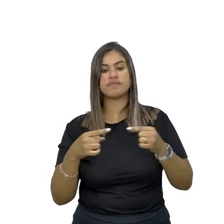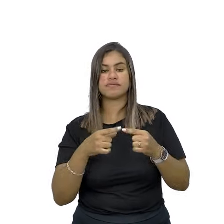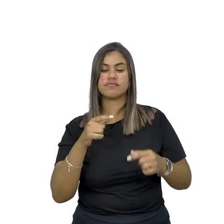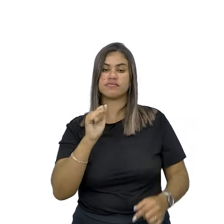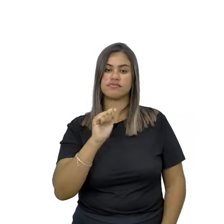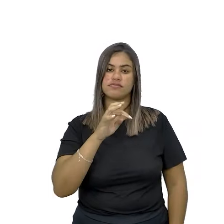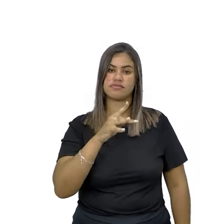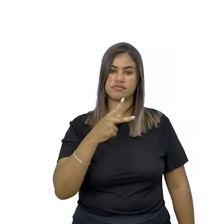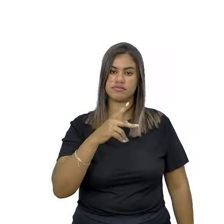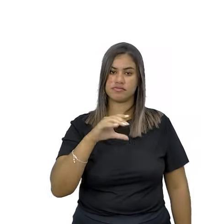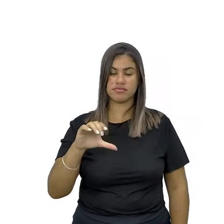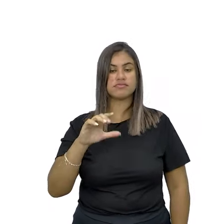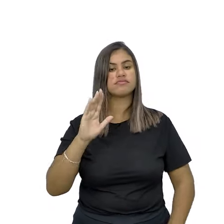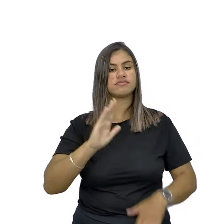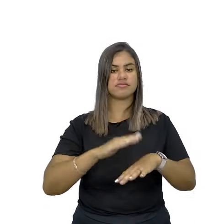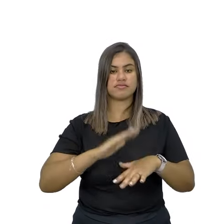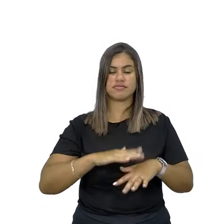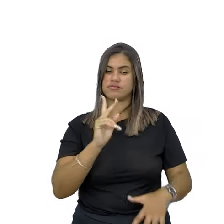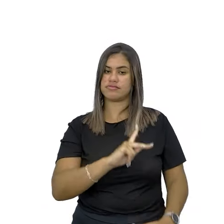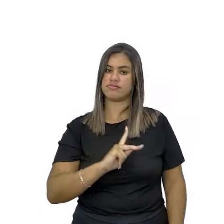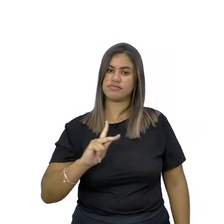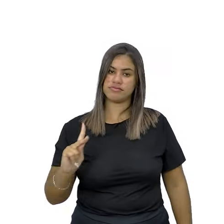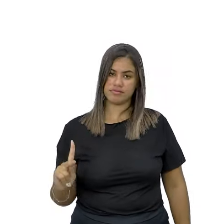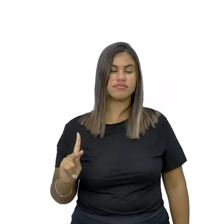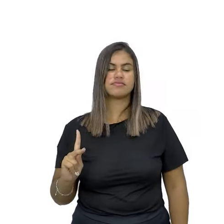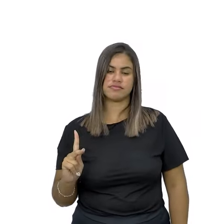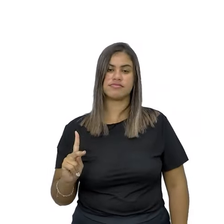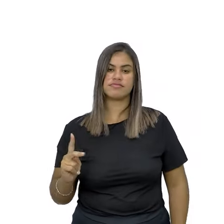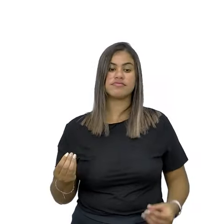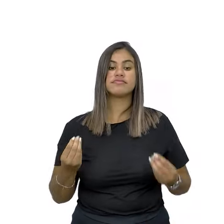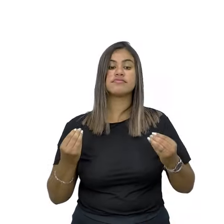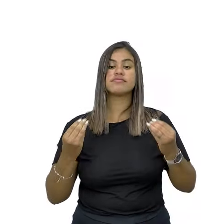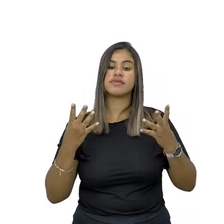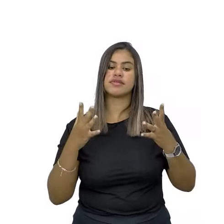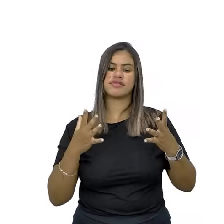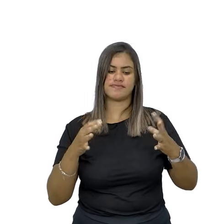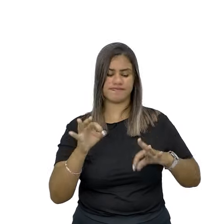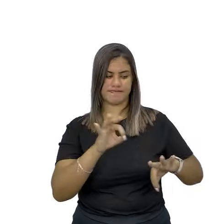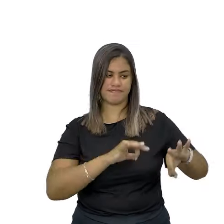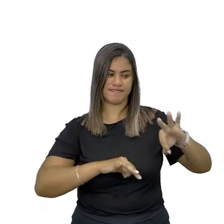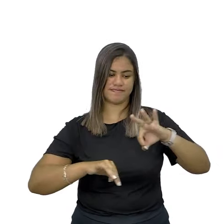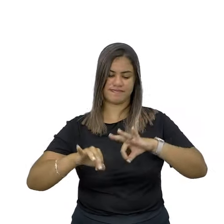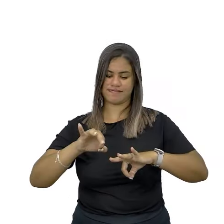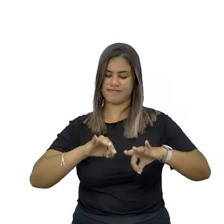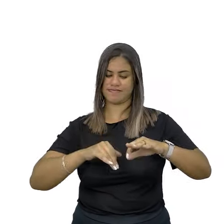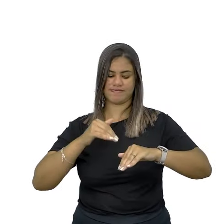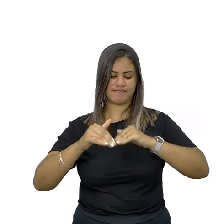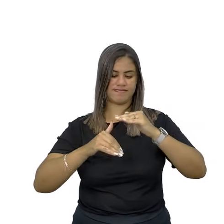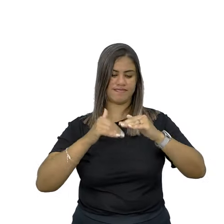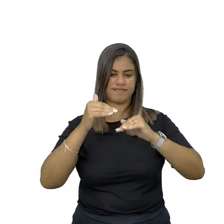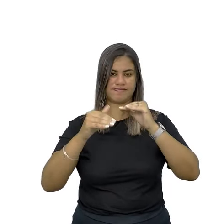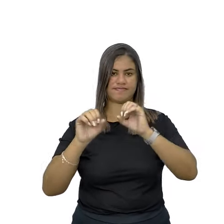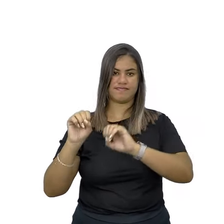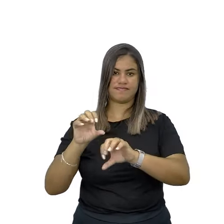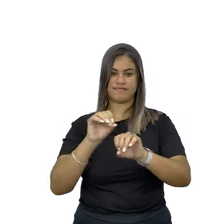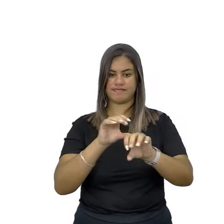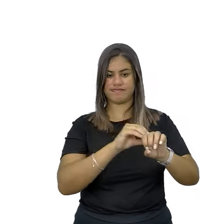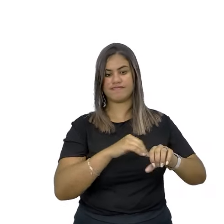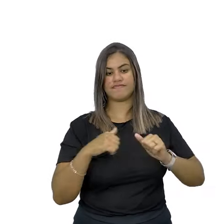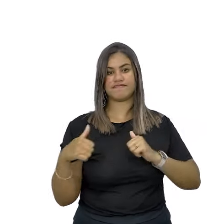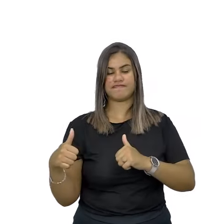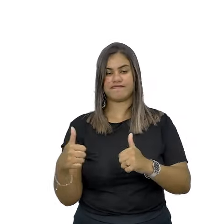contribuir com o trabalho de nós, professores, para planejar o desenvolvimento dessas